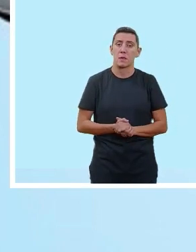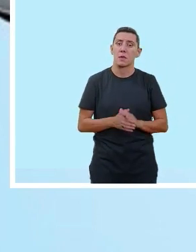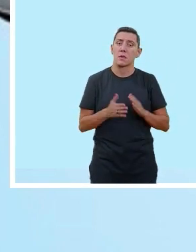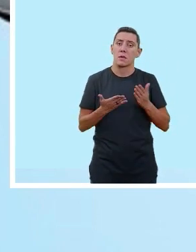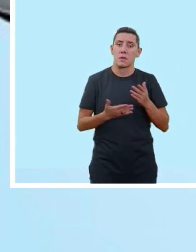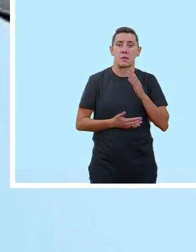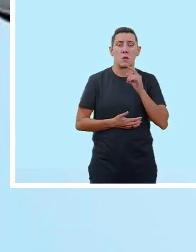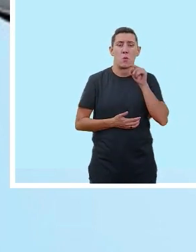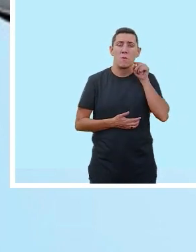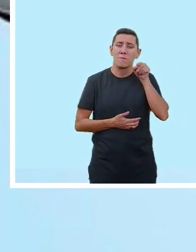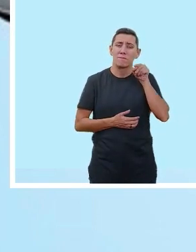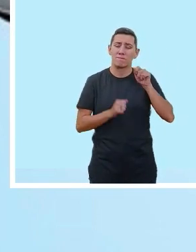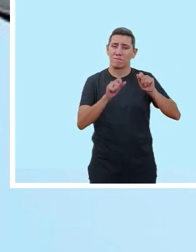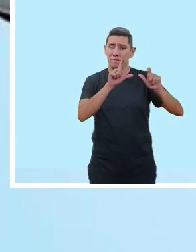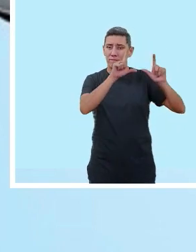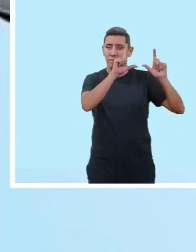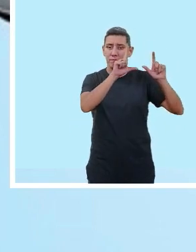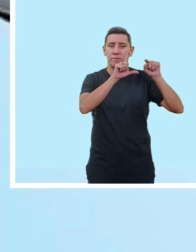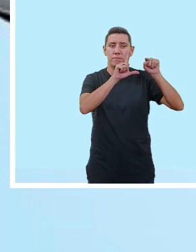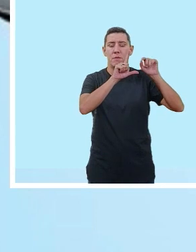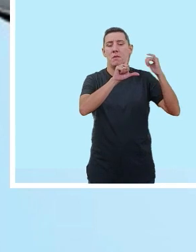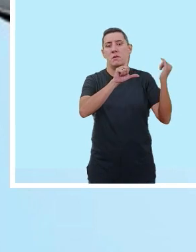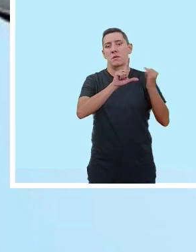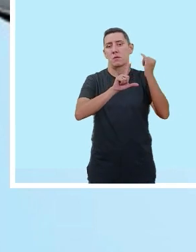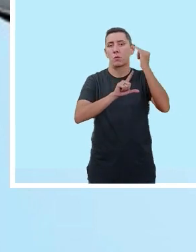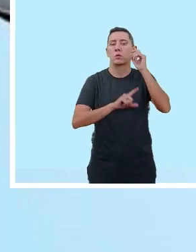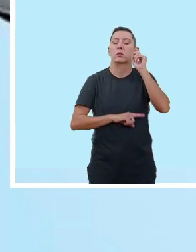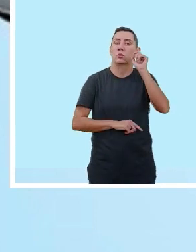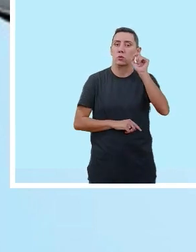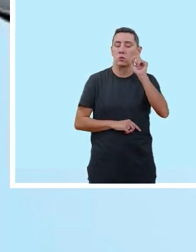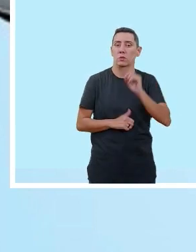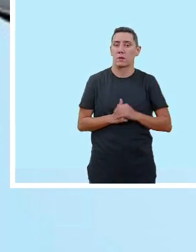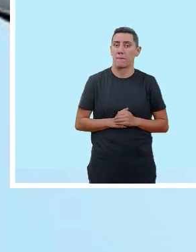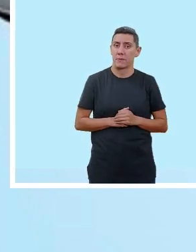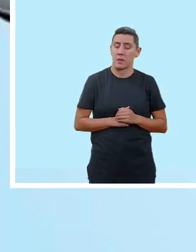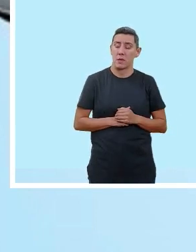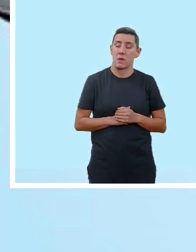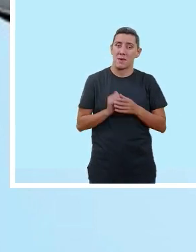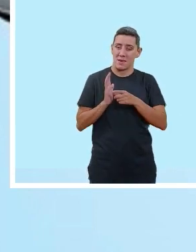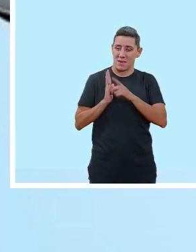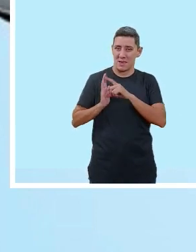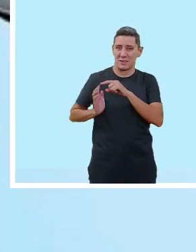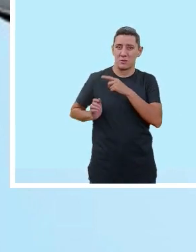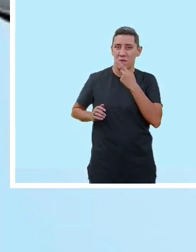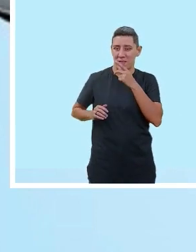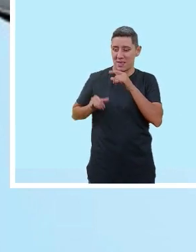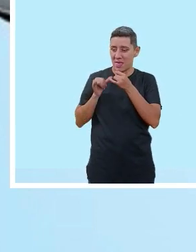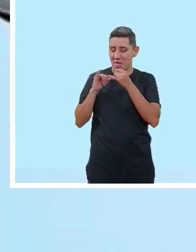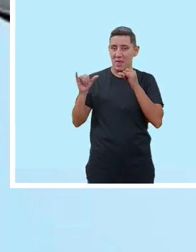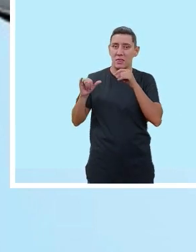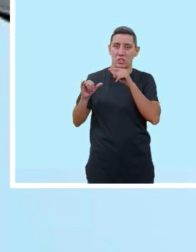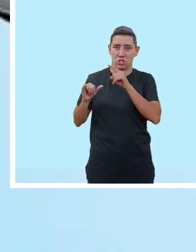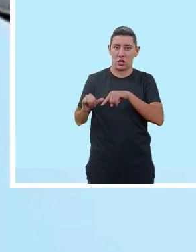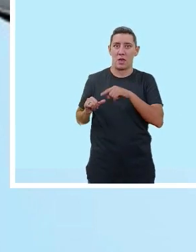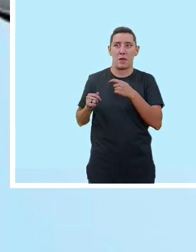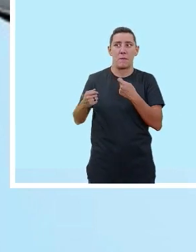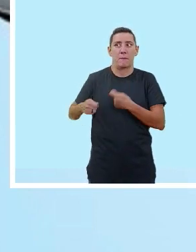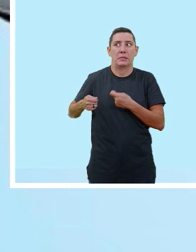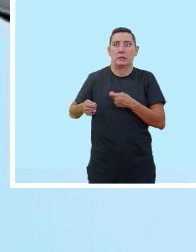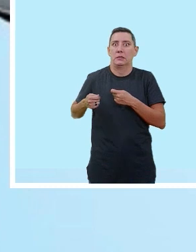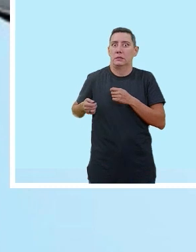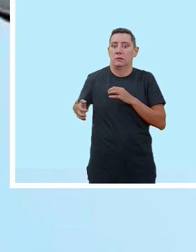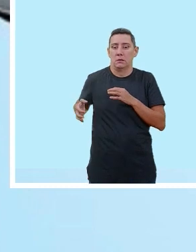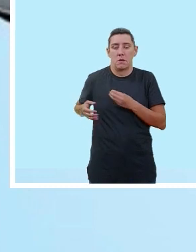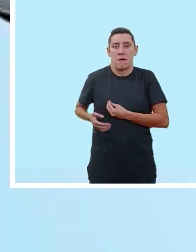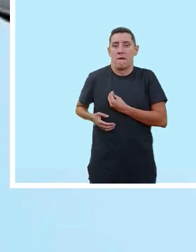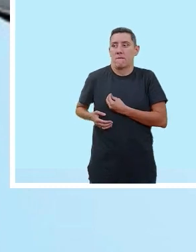bem importante é que, como eu comentei, a energia é a base da vida moderna, né? Fica difícil você se imaginar